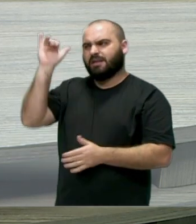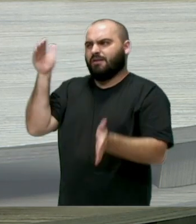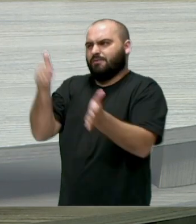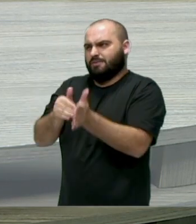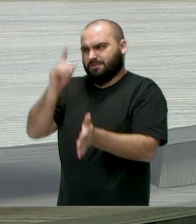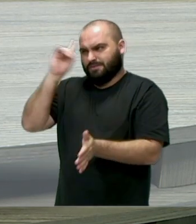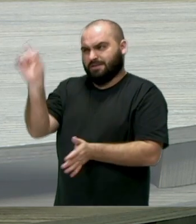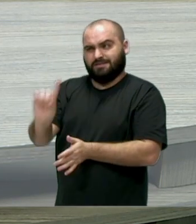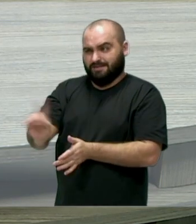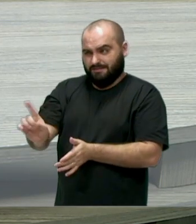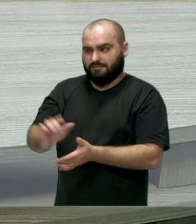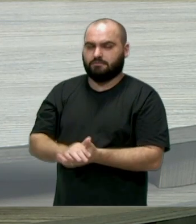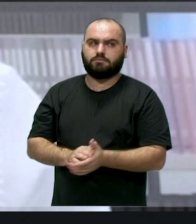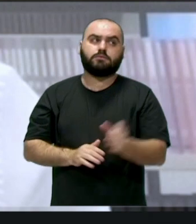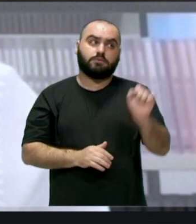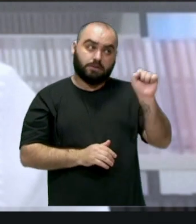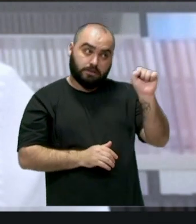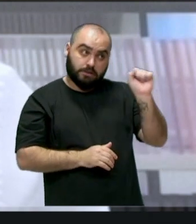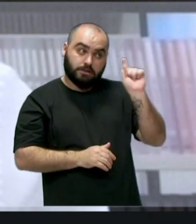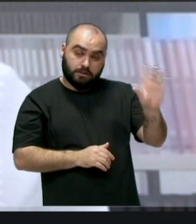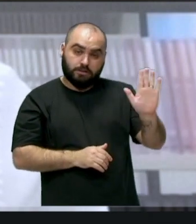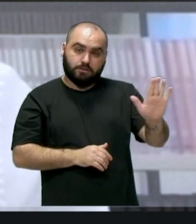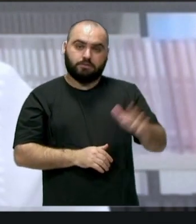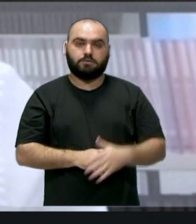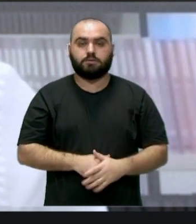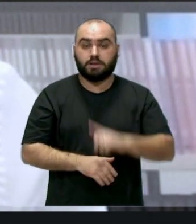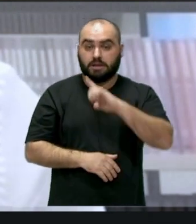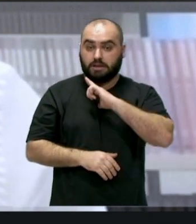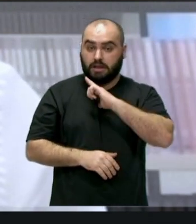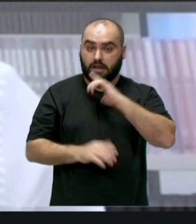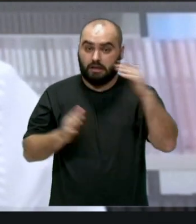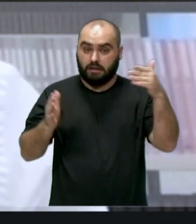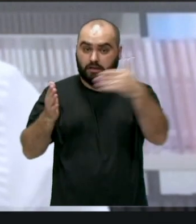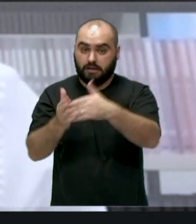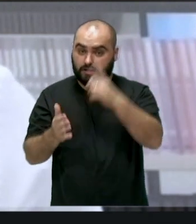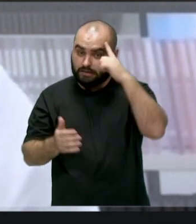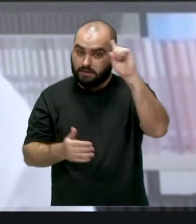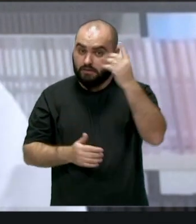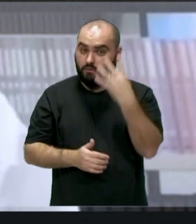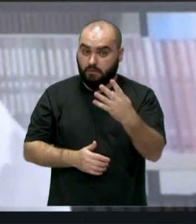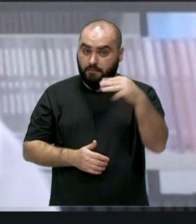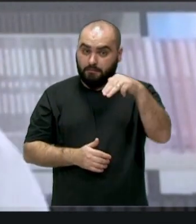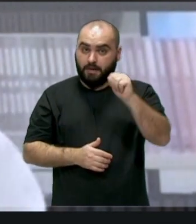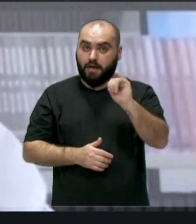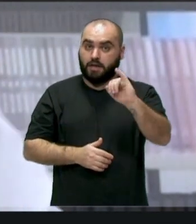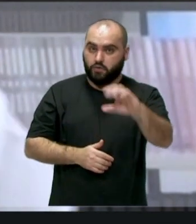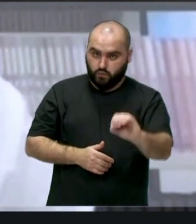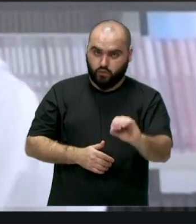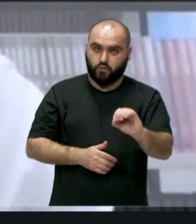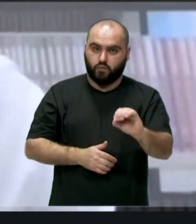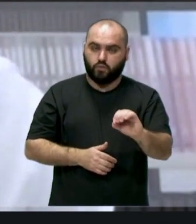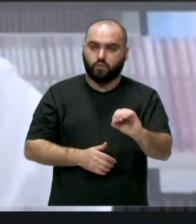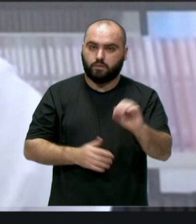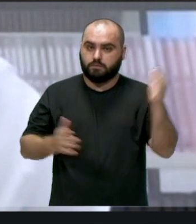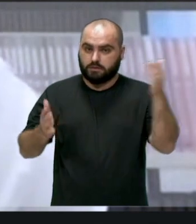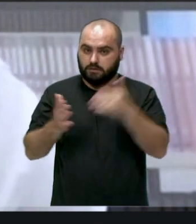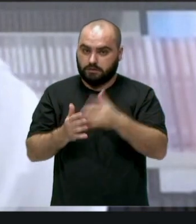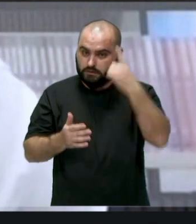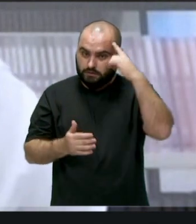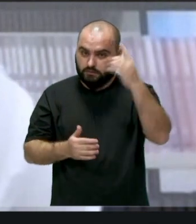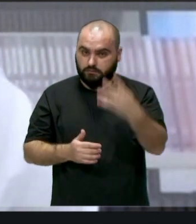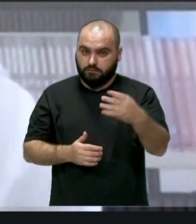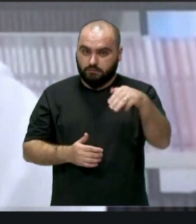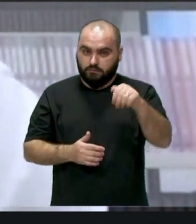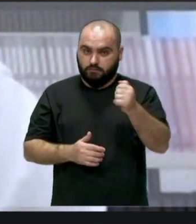né? Sim, não, exatamente. Nós temos até o dia 4 de maio para realizar todas